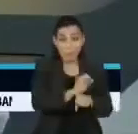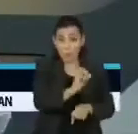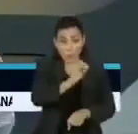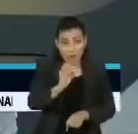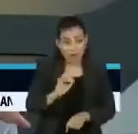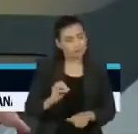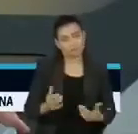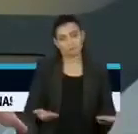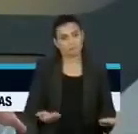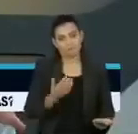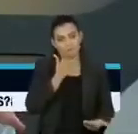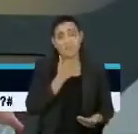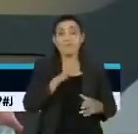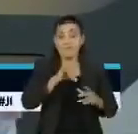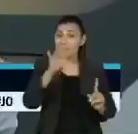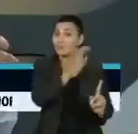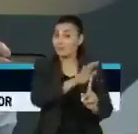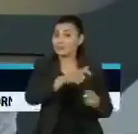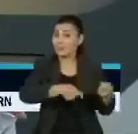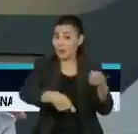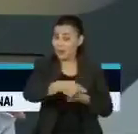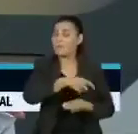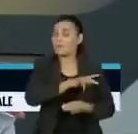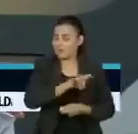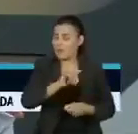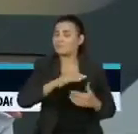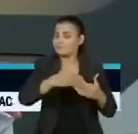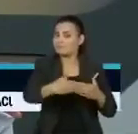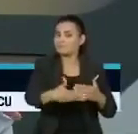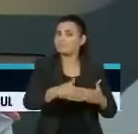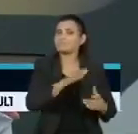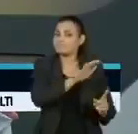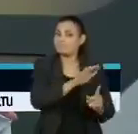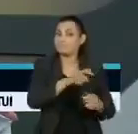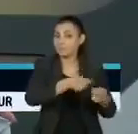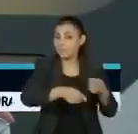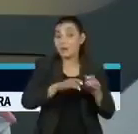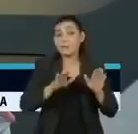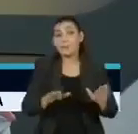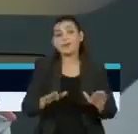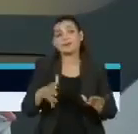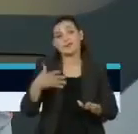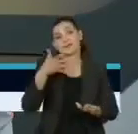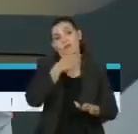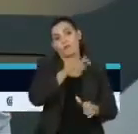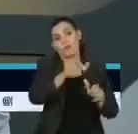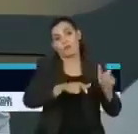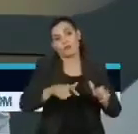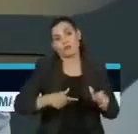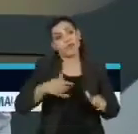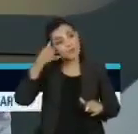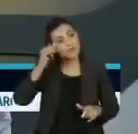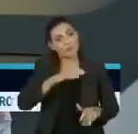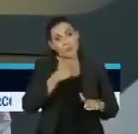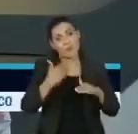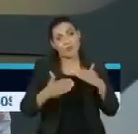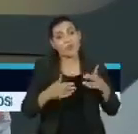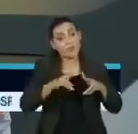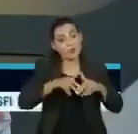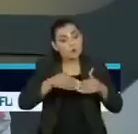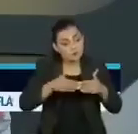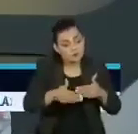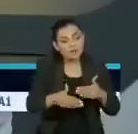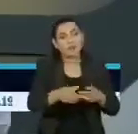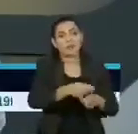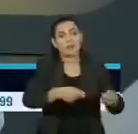pararmos. Isso terá consequências econômicas? Terá consequências econômicas, mas salvará vidas que vão tocar a economia no